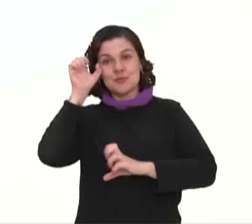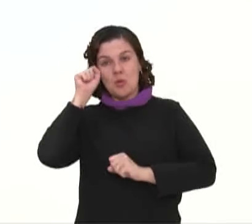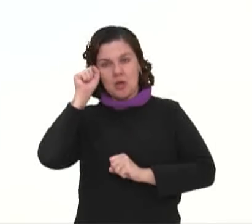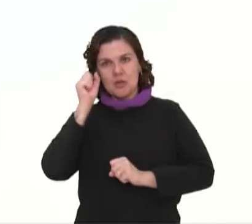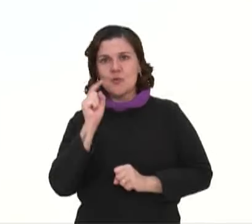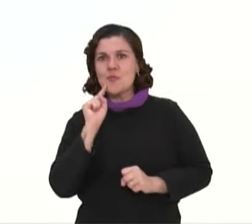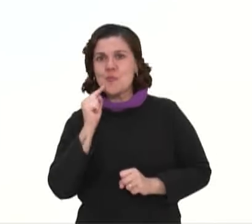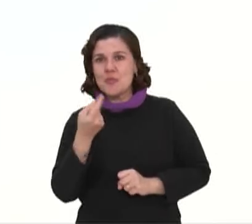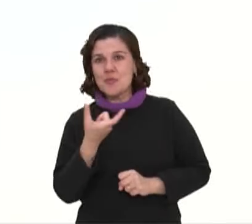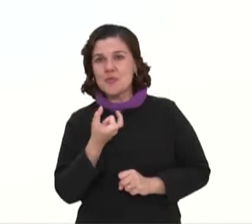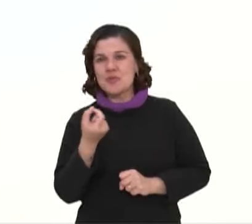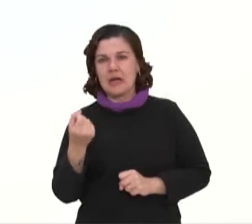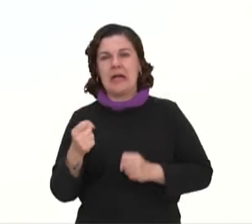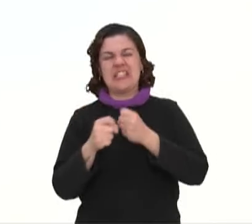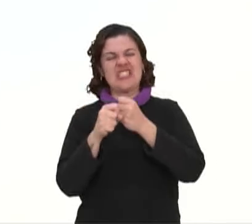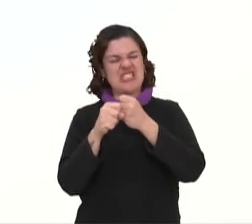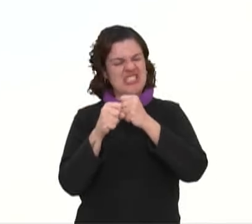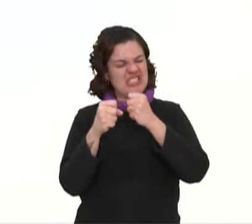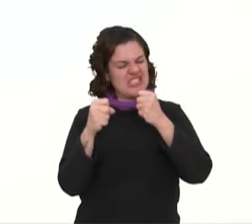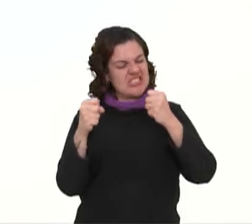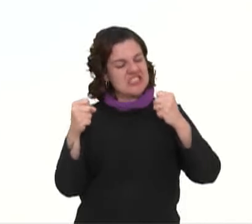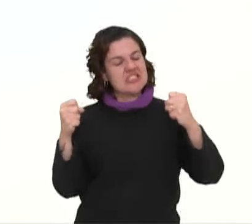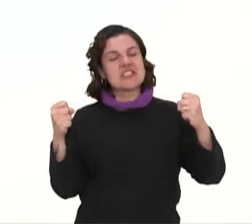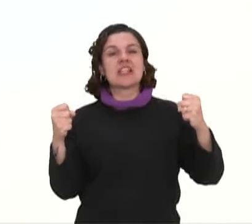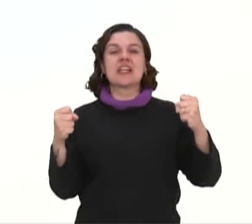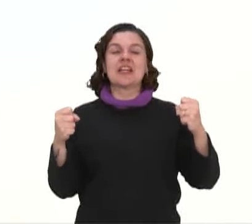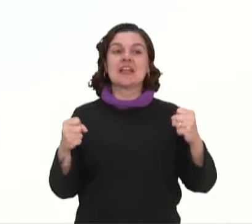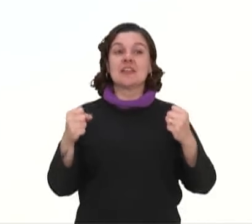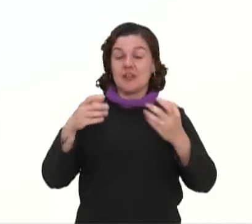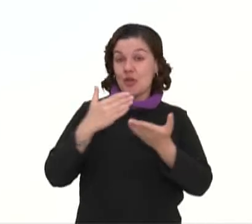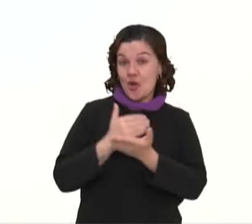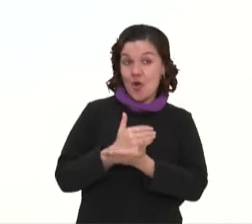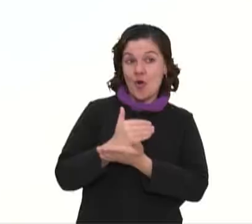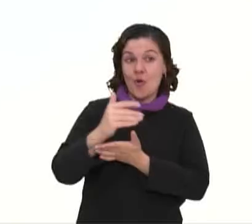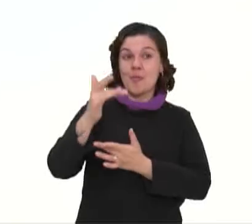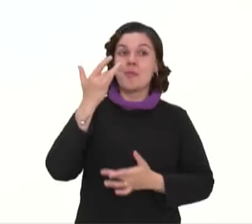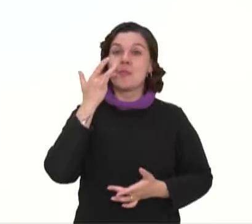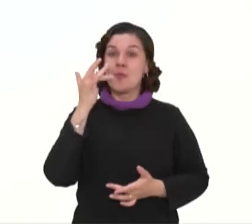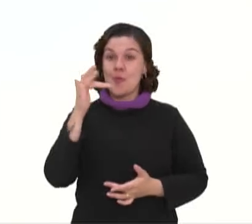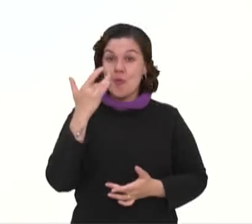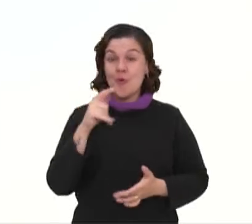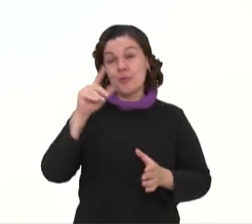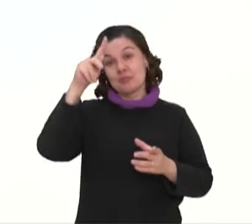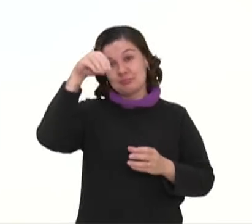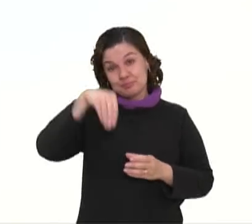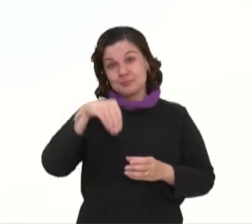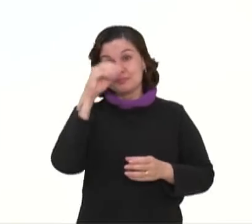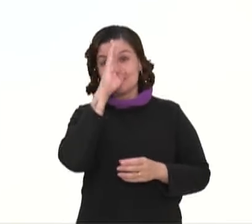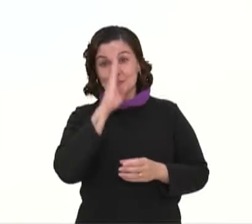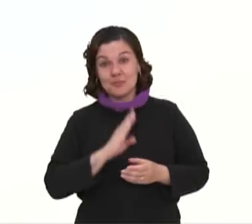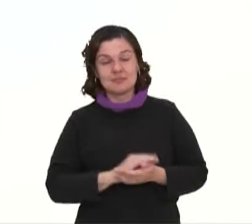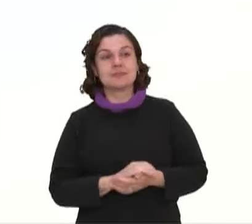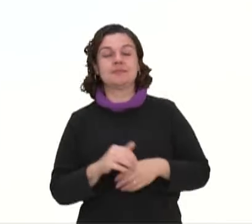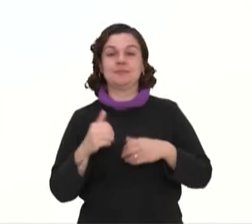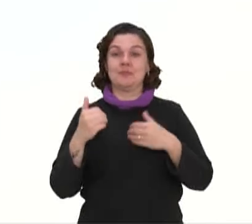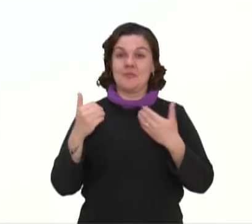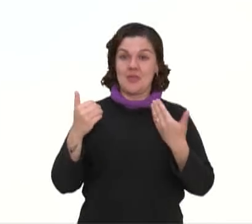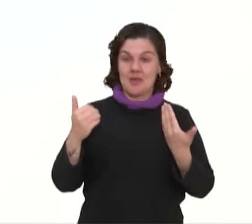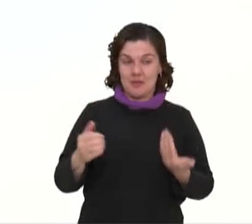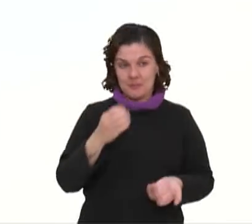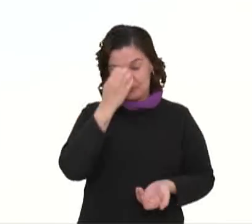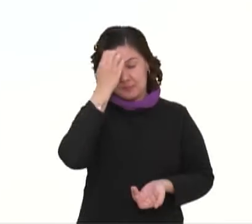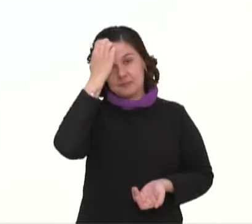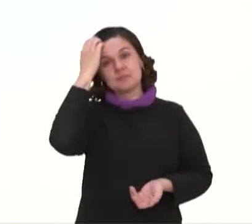É grande, é gigantesco, construído a partir desse ouro no Brasil. Então, ele foi